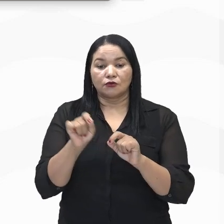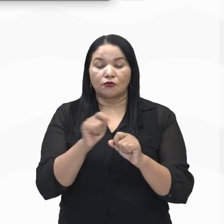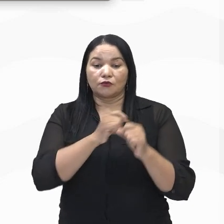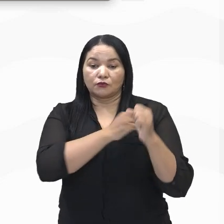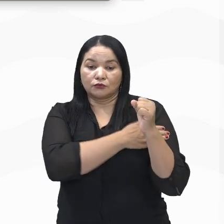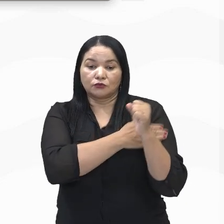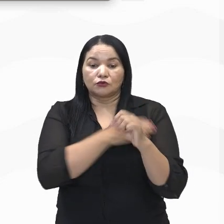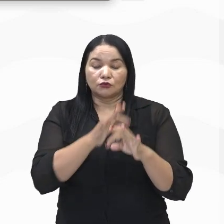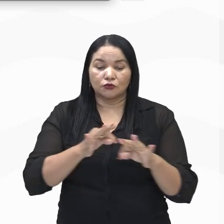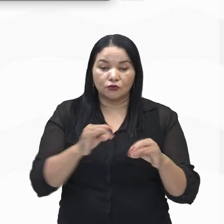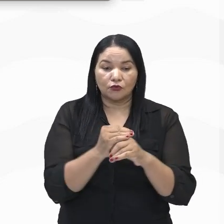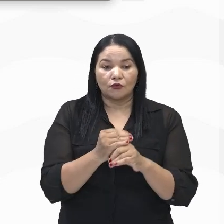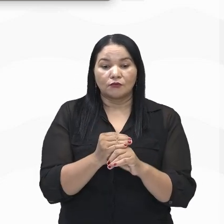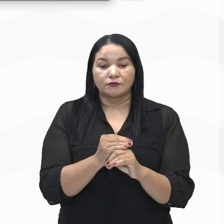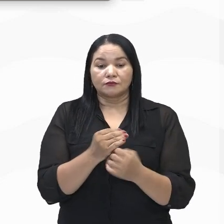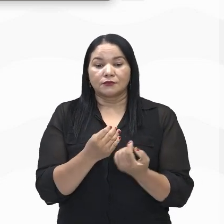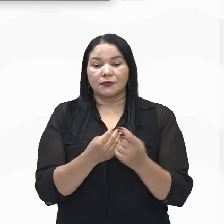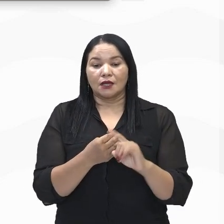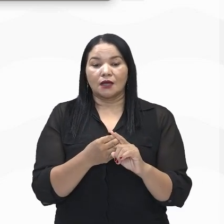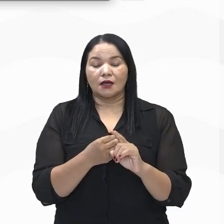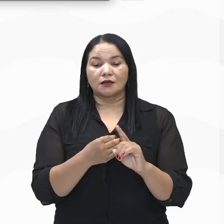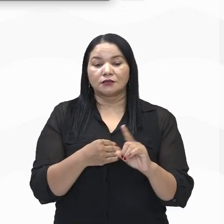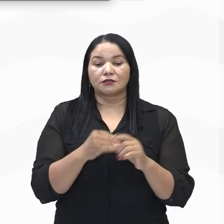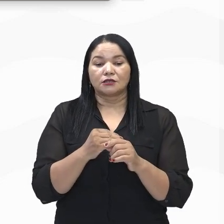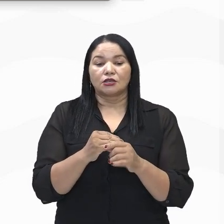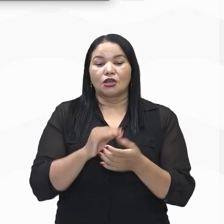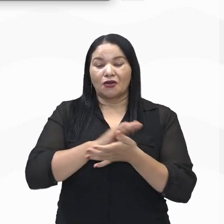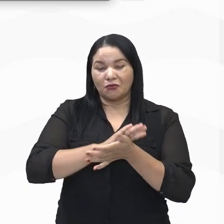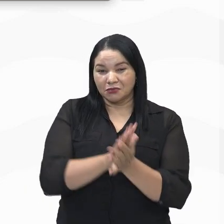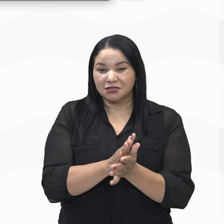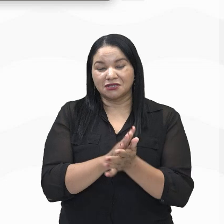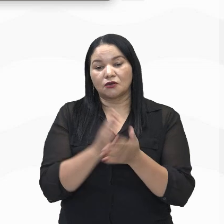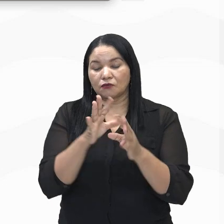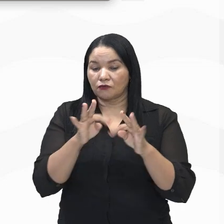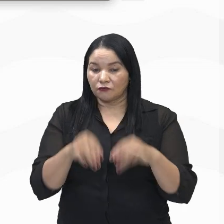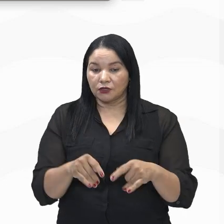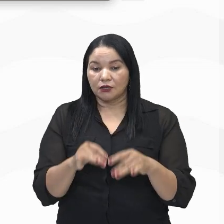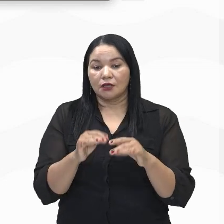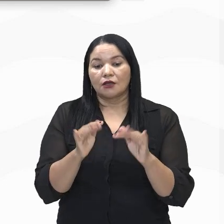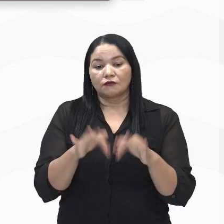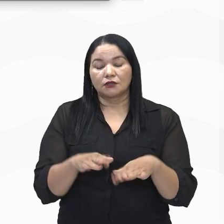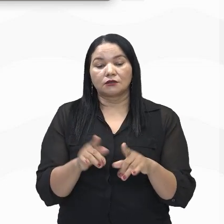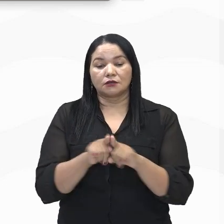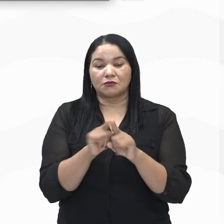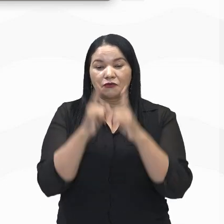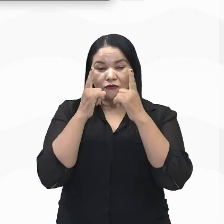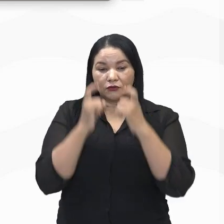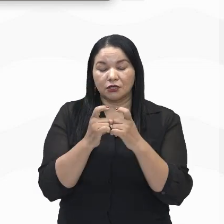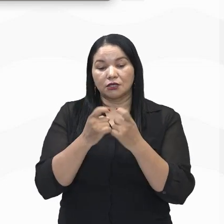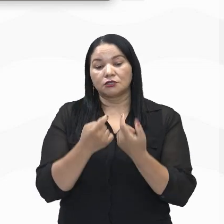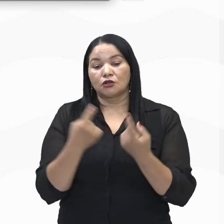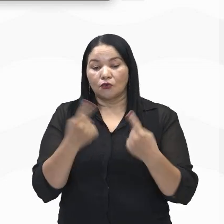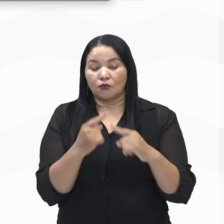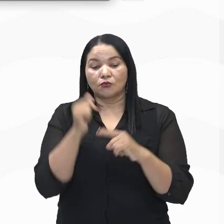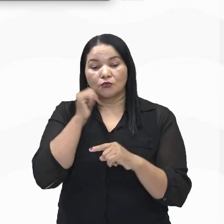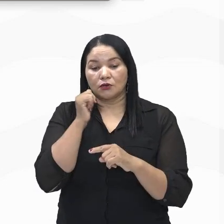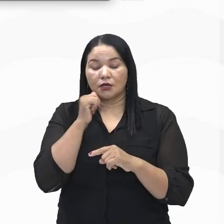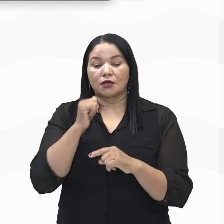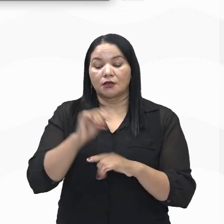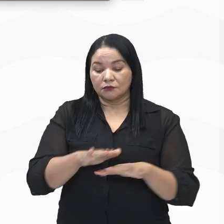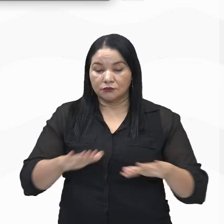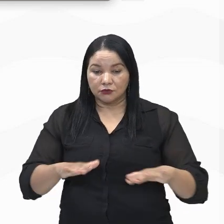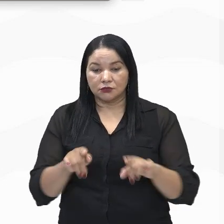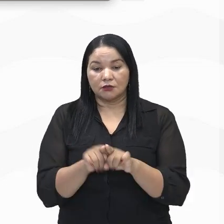de todas as formas de discriminação e violência contra as mulheres e meninas, além de garantir a